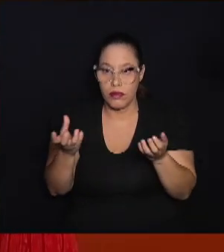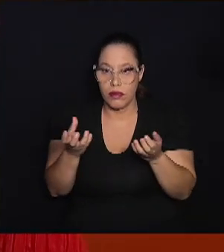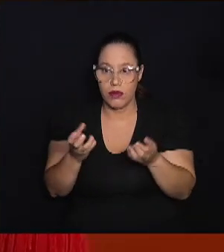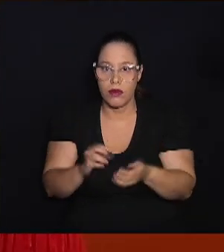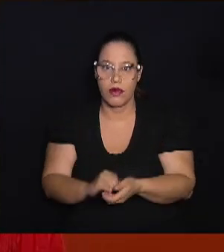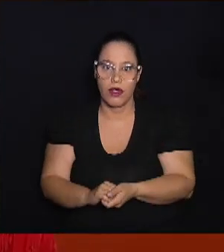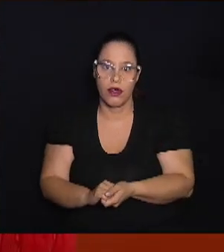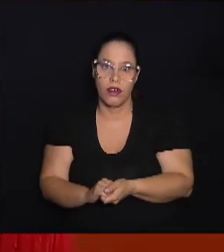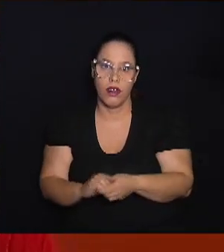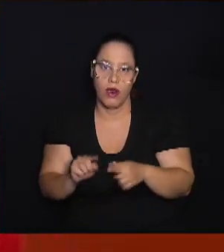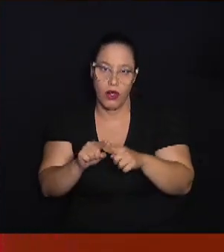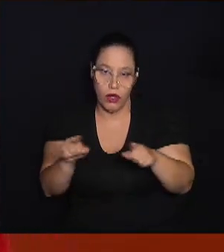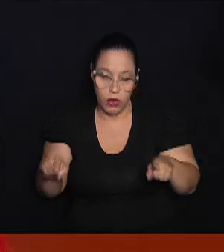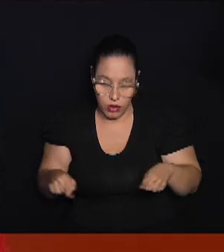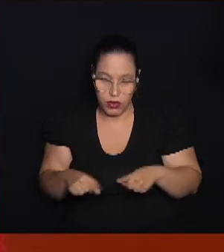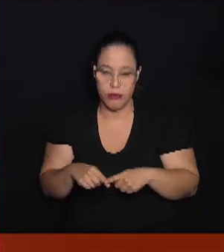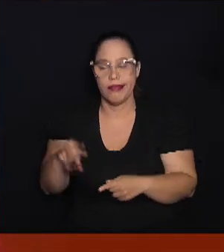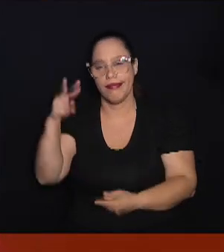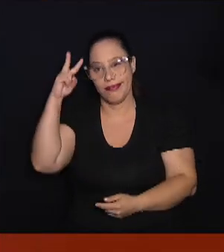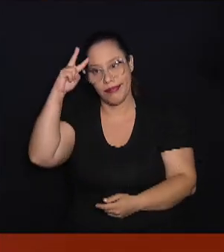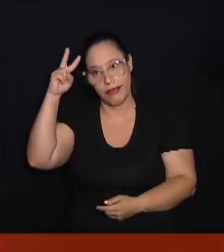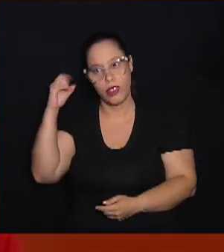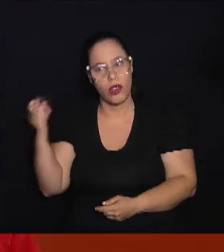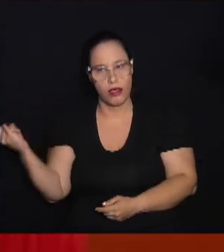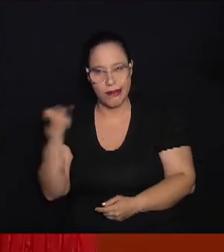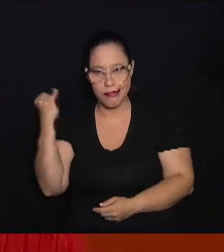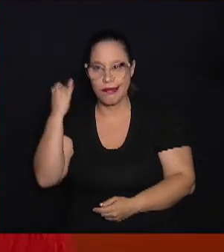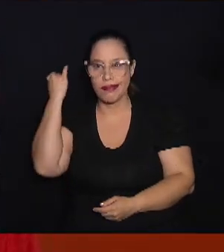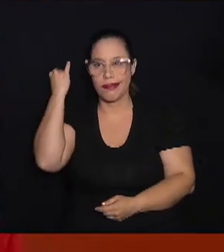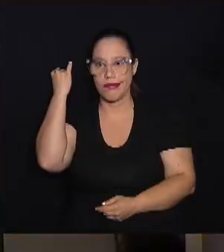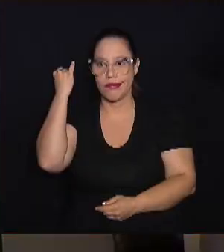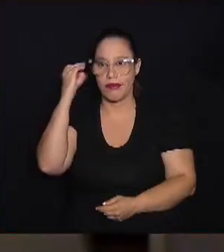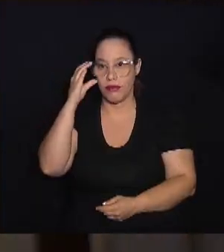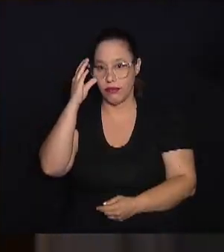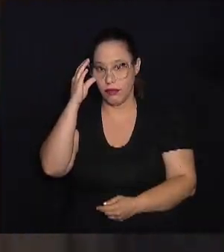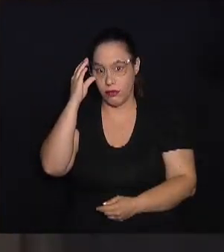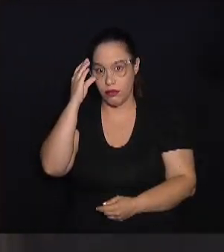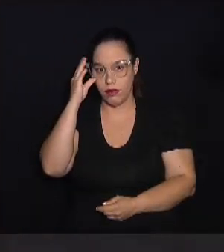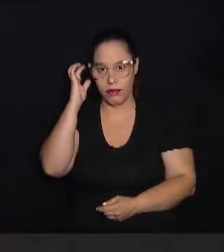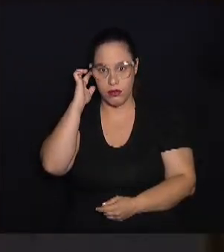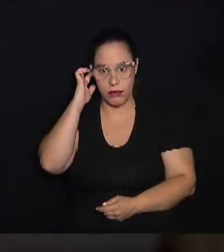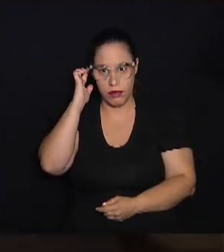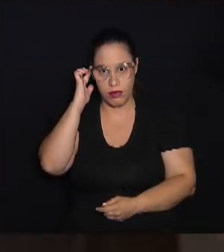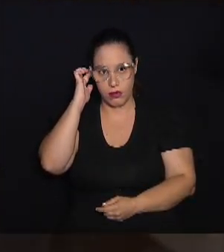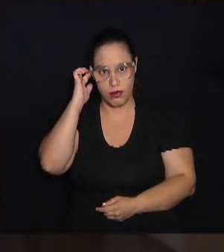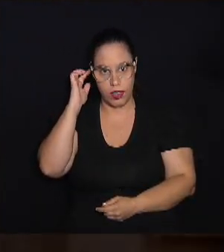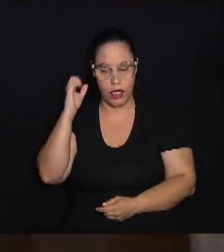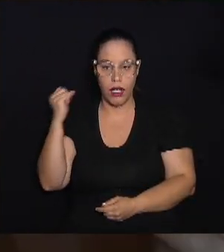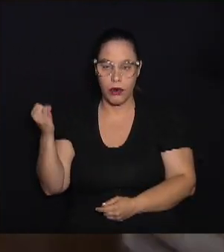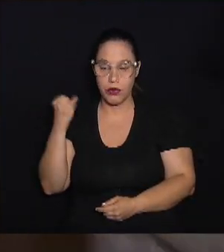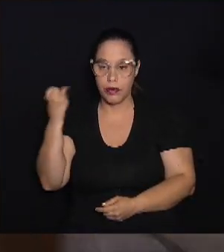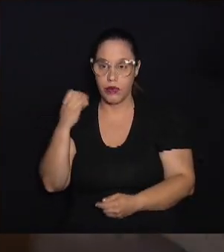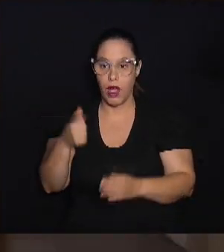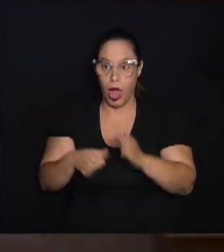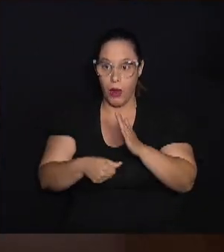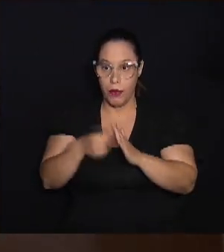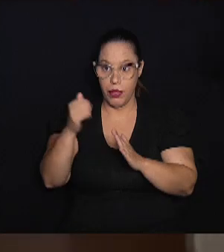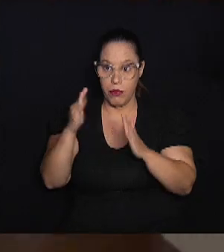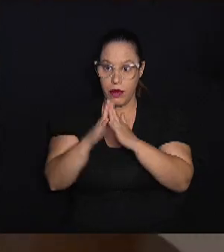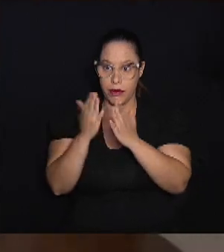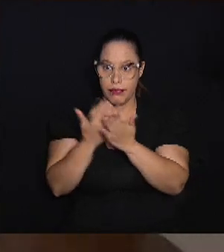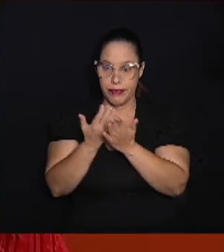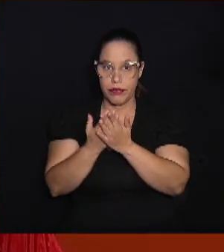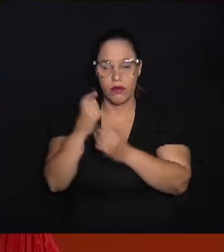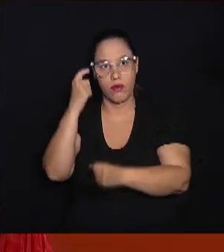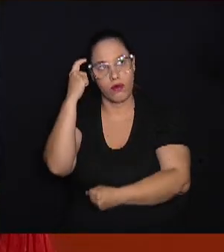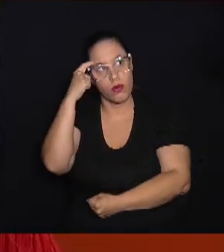período arquitetônico muito importante, né, desse período neoclássico. E ela é importante porque ela é a primeira escola que eles vão pensar na